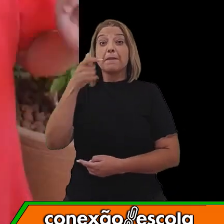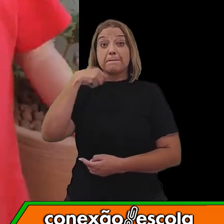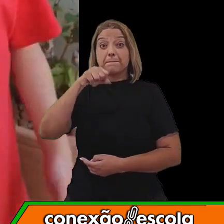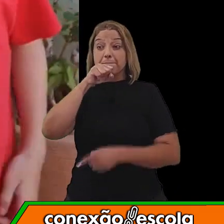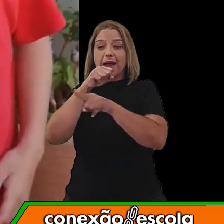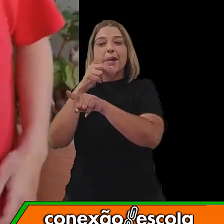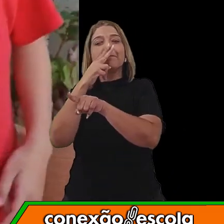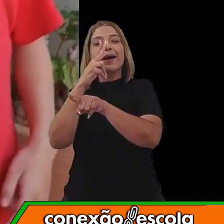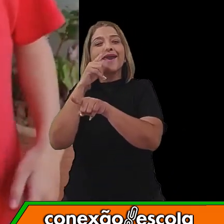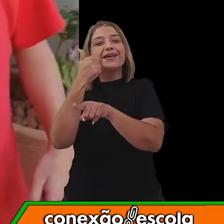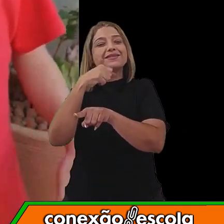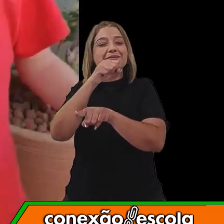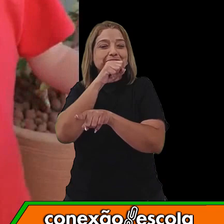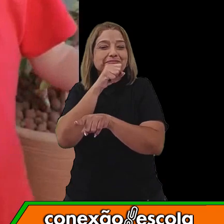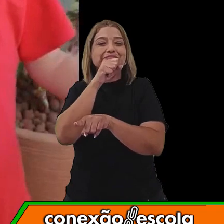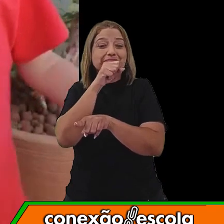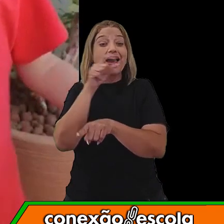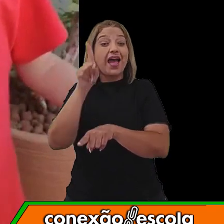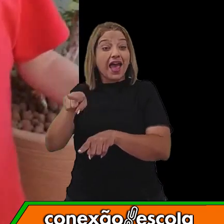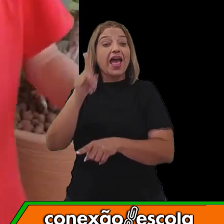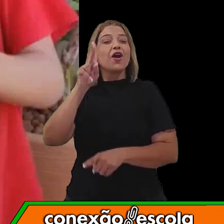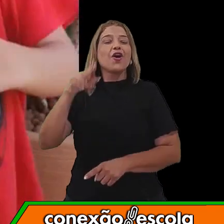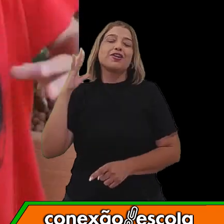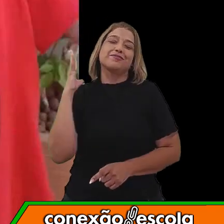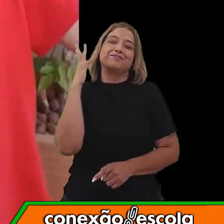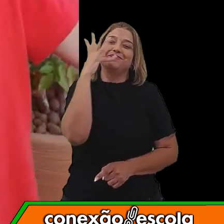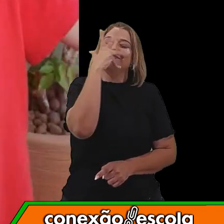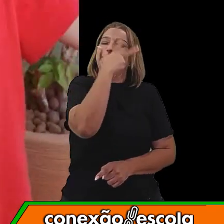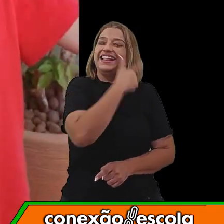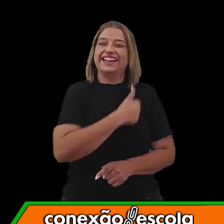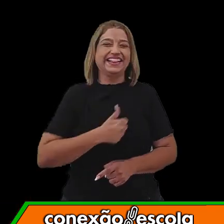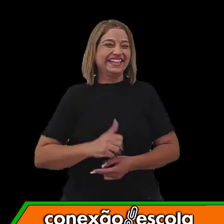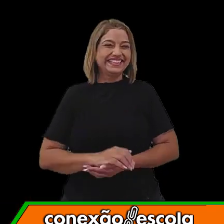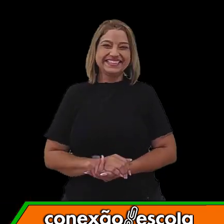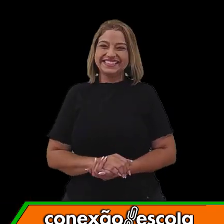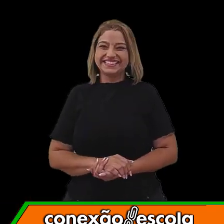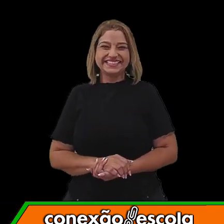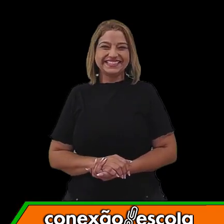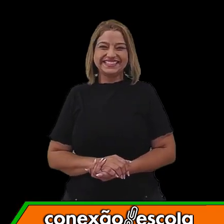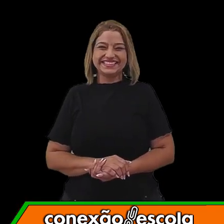tipo mãe. Esse então é que beleza.